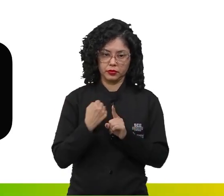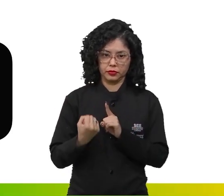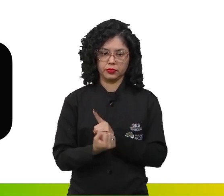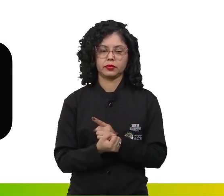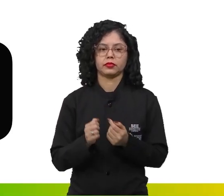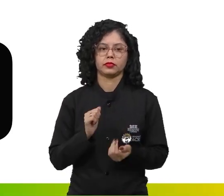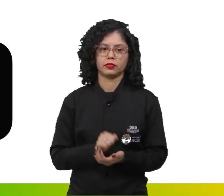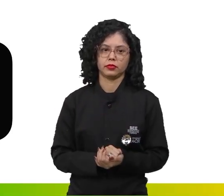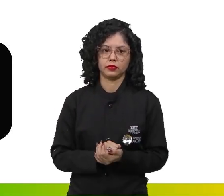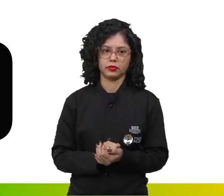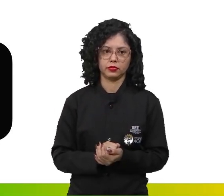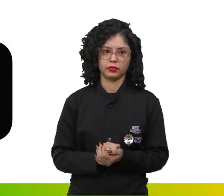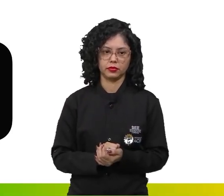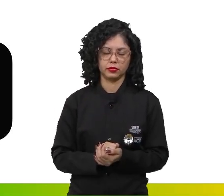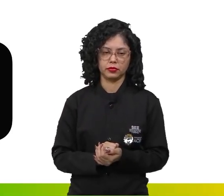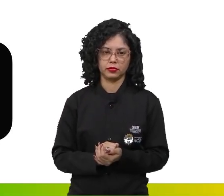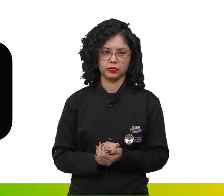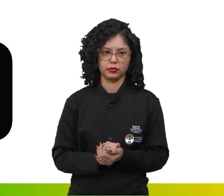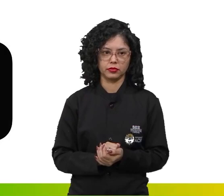é a social